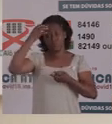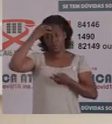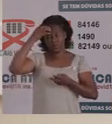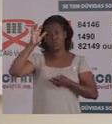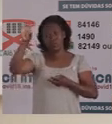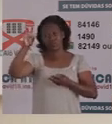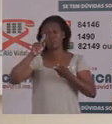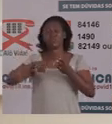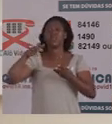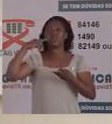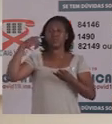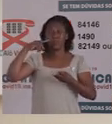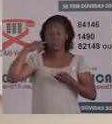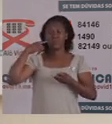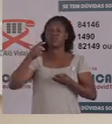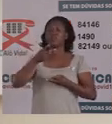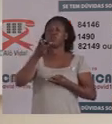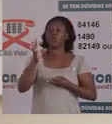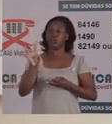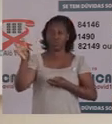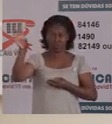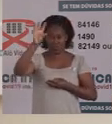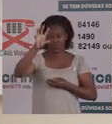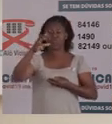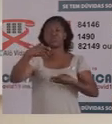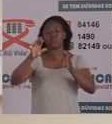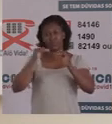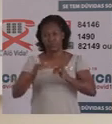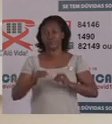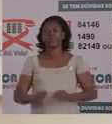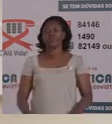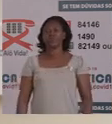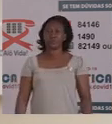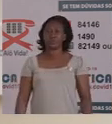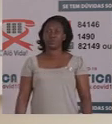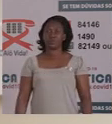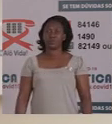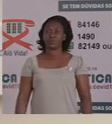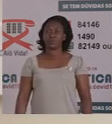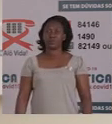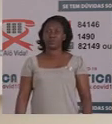temos amostras a chegar de outras províncias. O próximo slide, por favor.